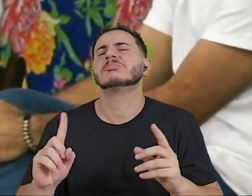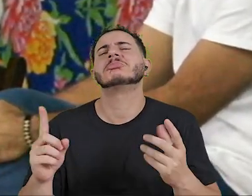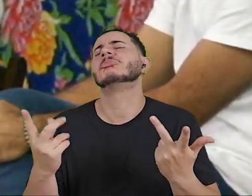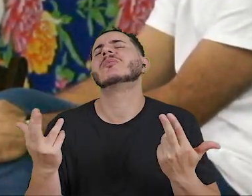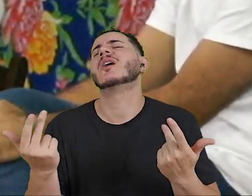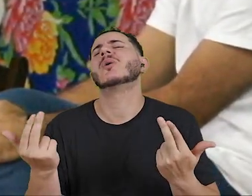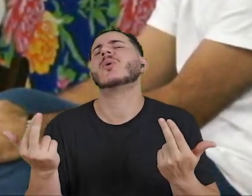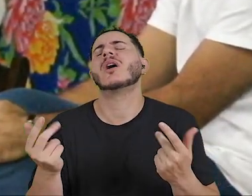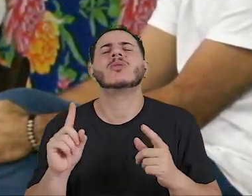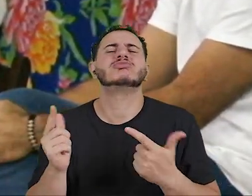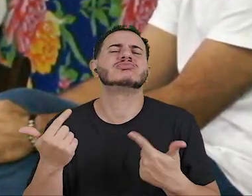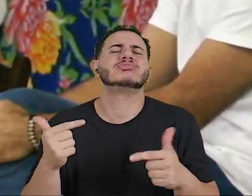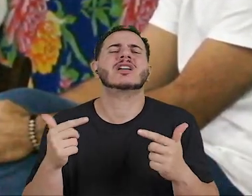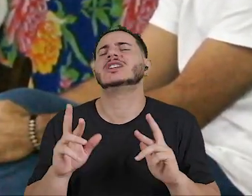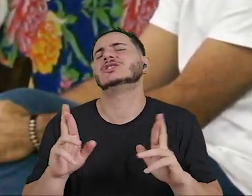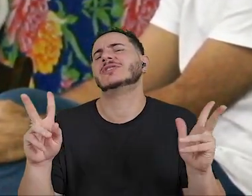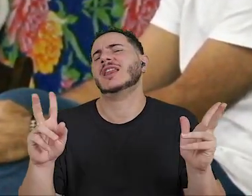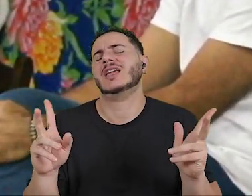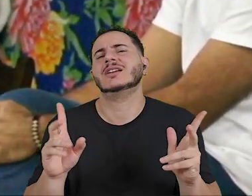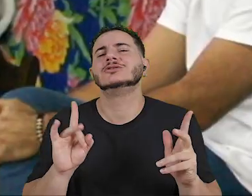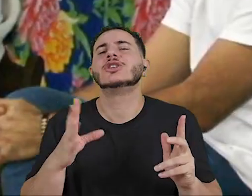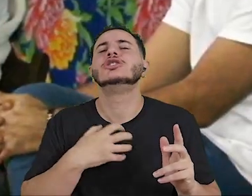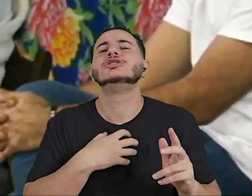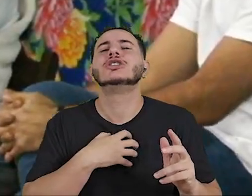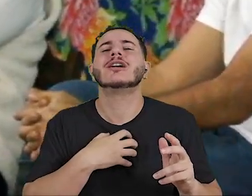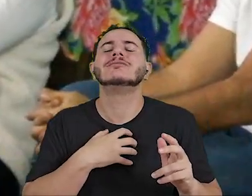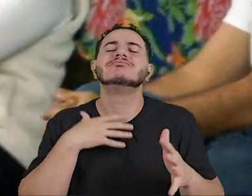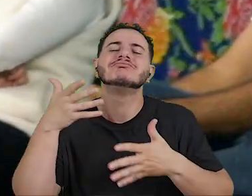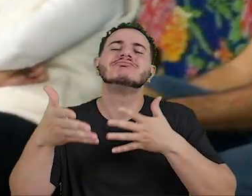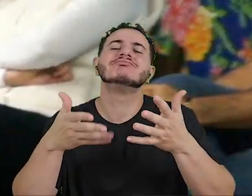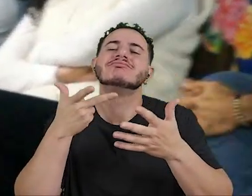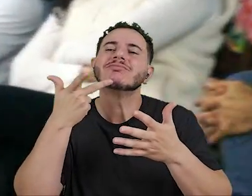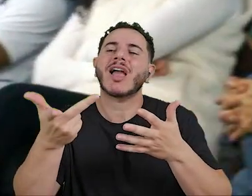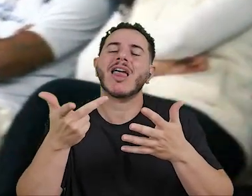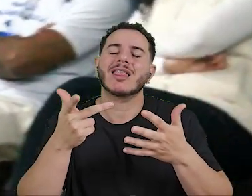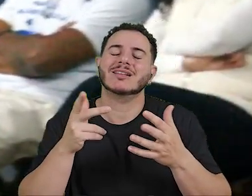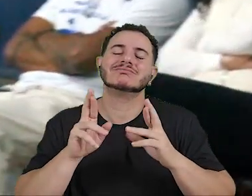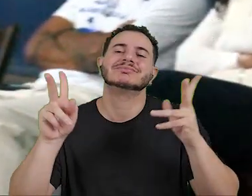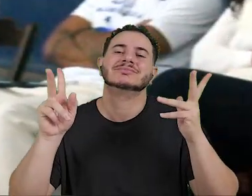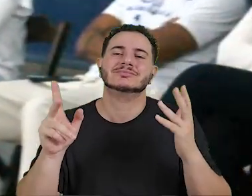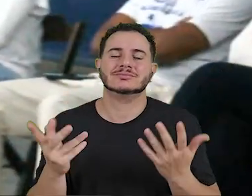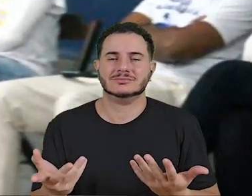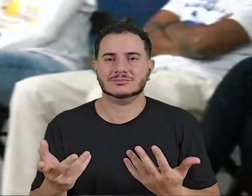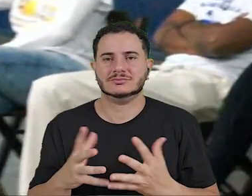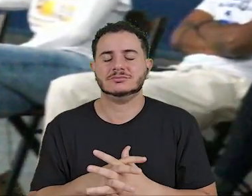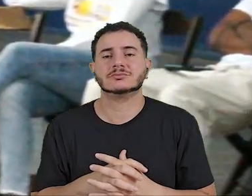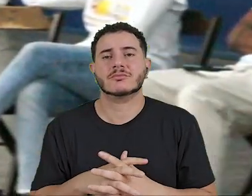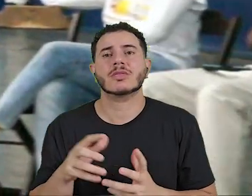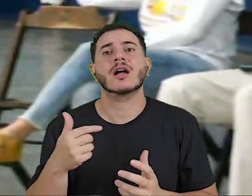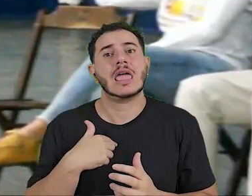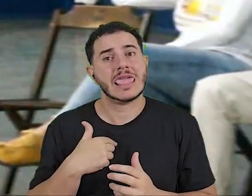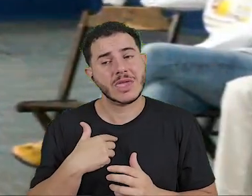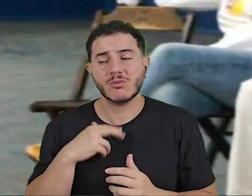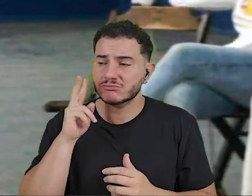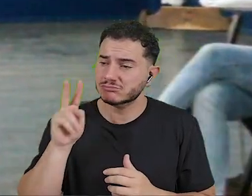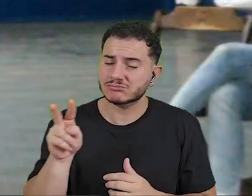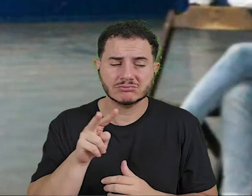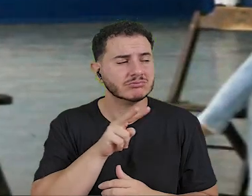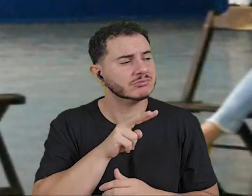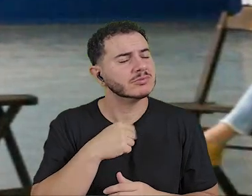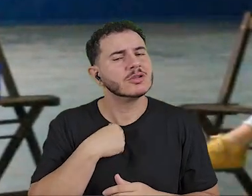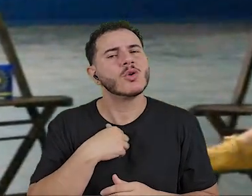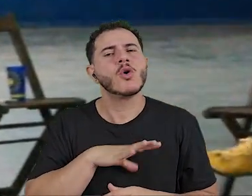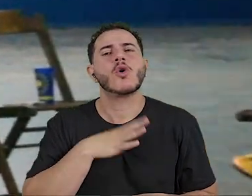Tinha nada de diferente. Era a mesma coisa. Então, eu tive a coragem de fazer isso,